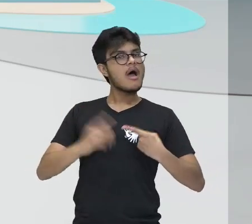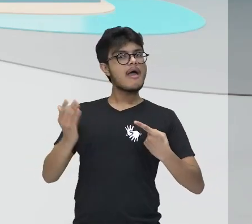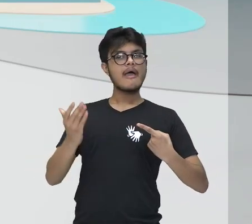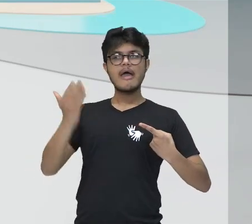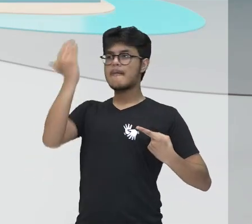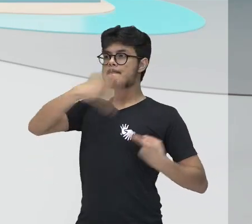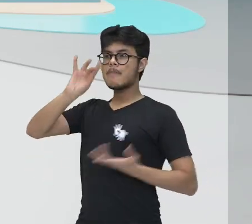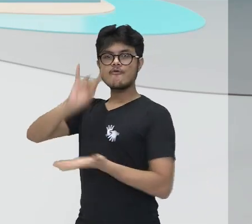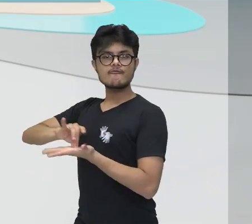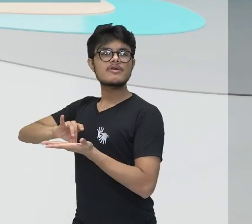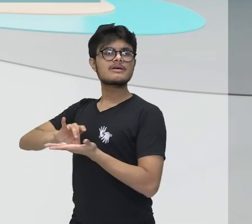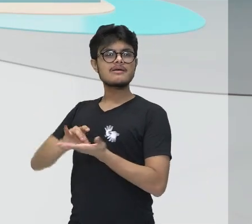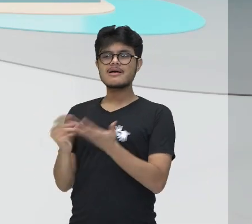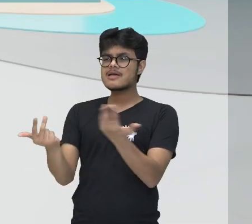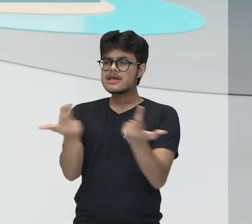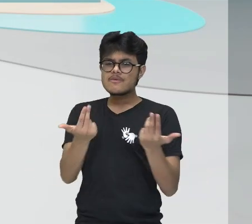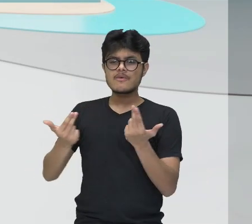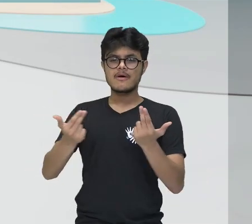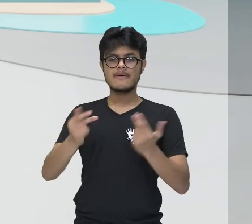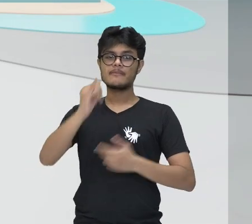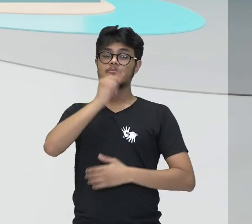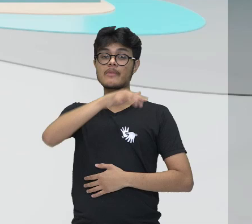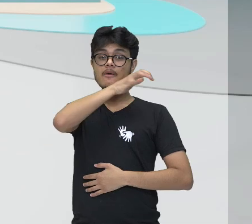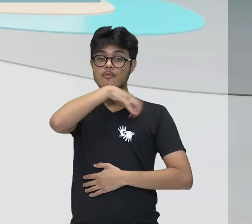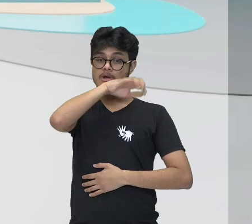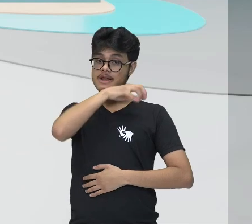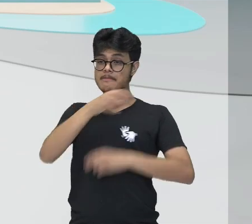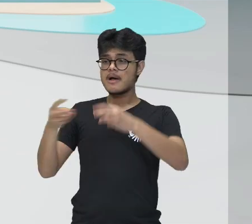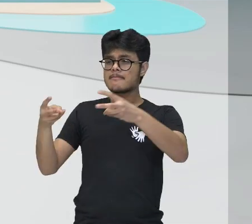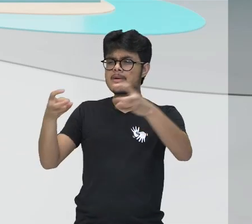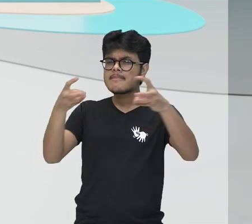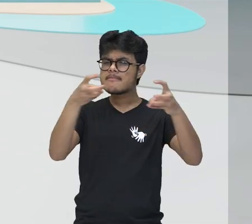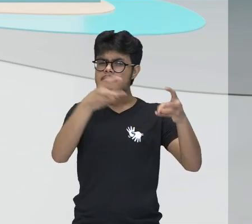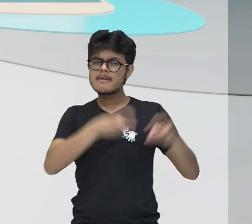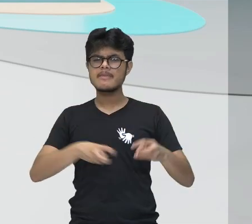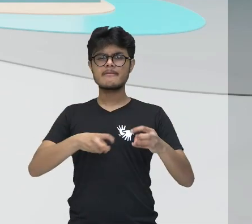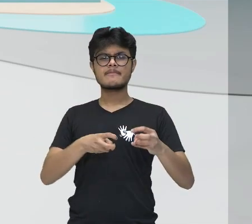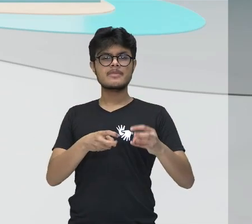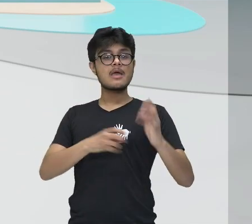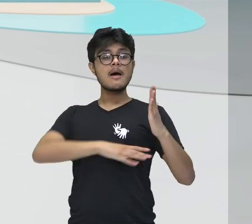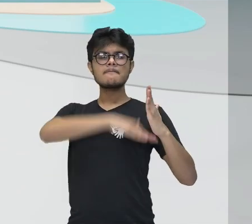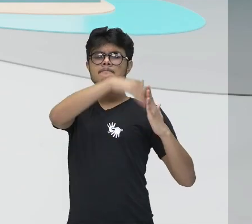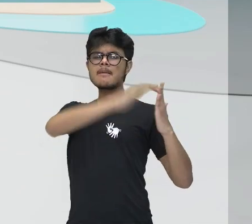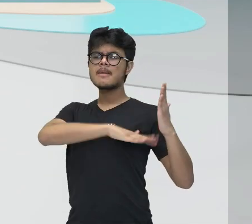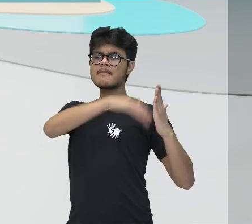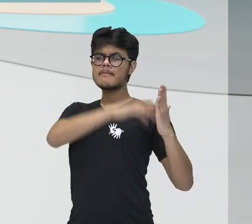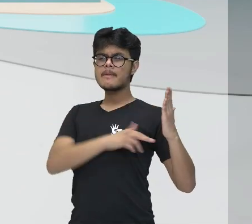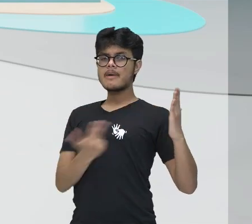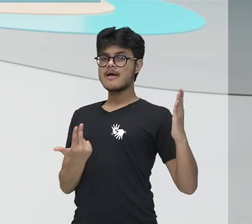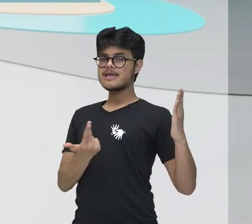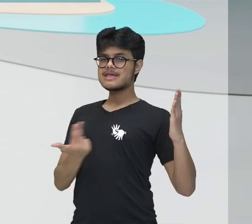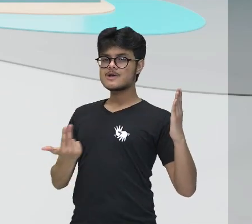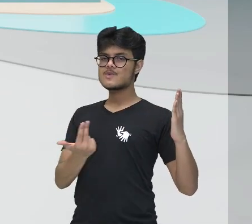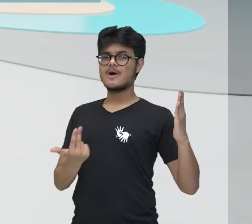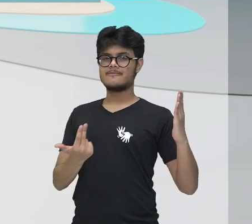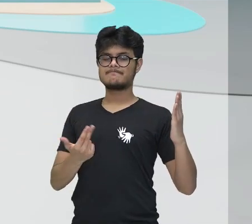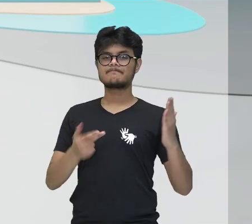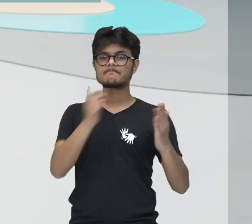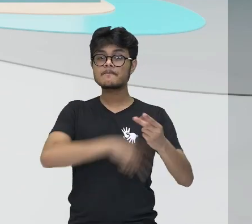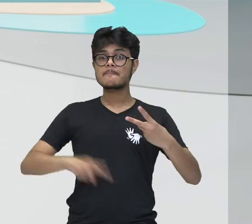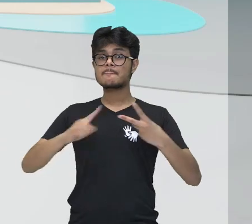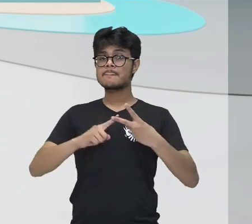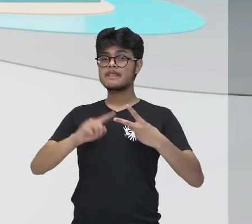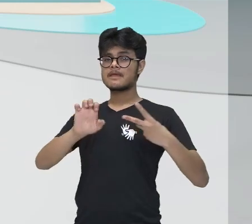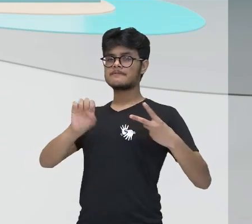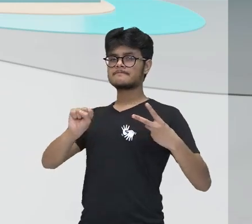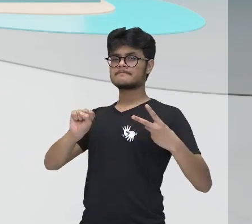Então, eles observavam os animais e reproduziam tal como viam. E as pinturas